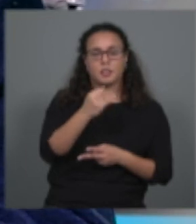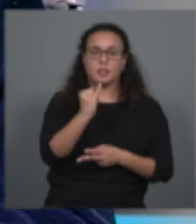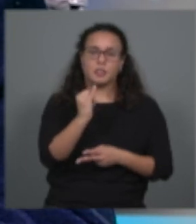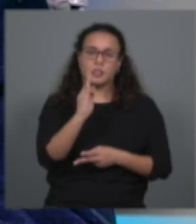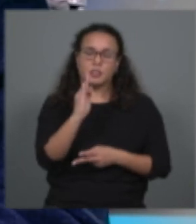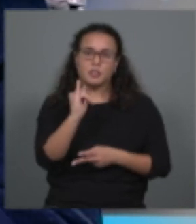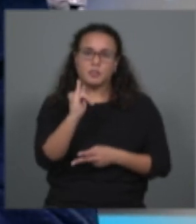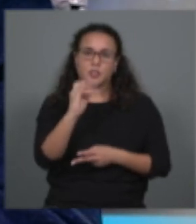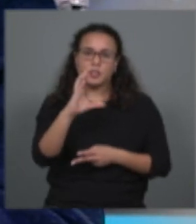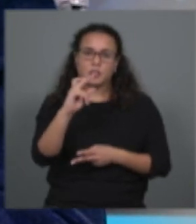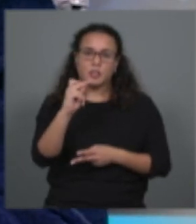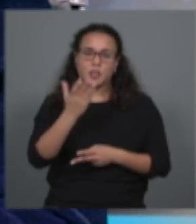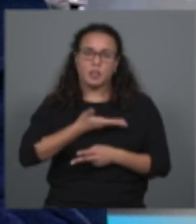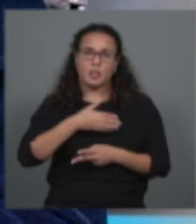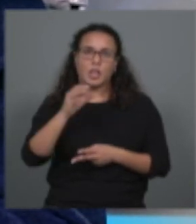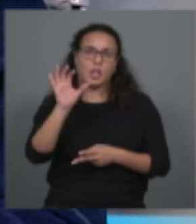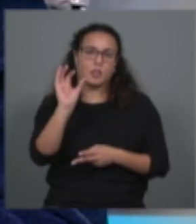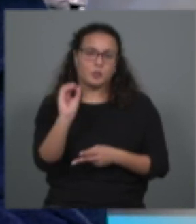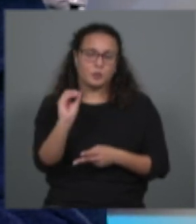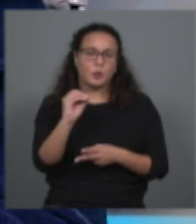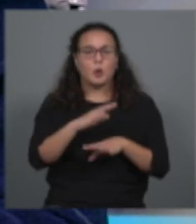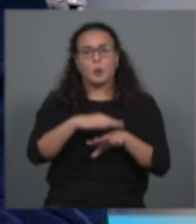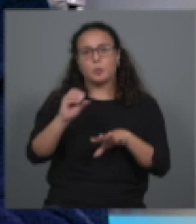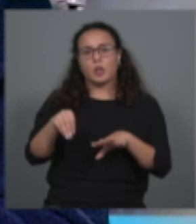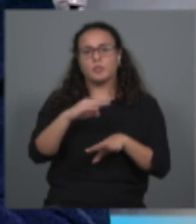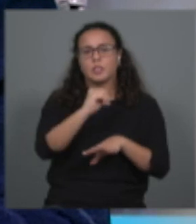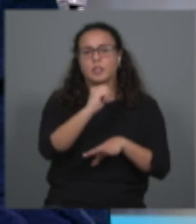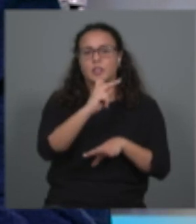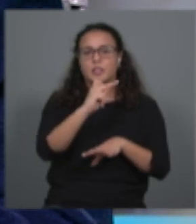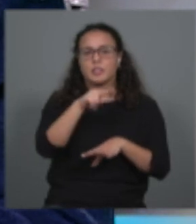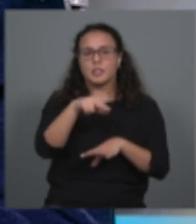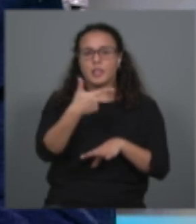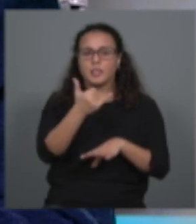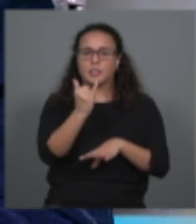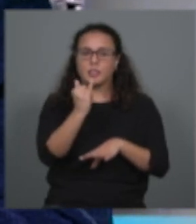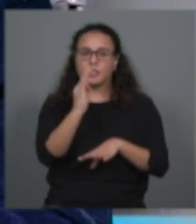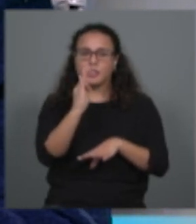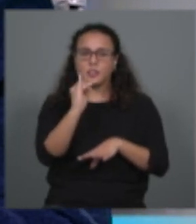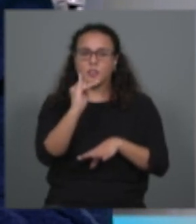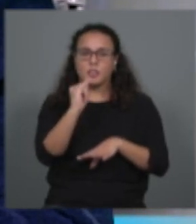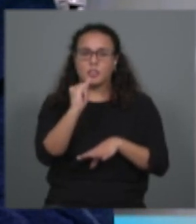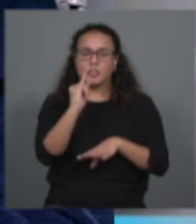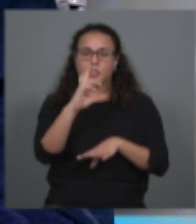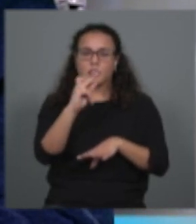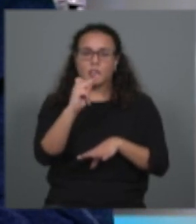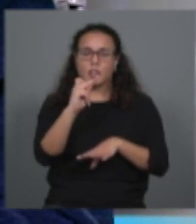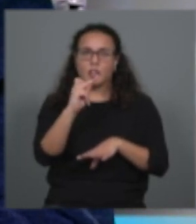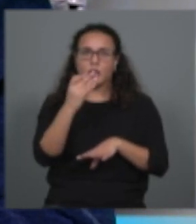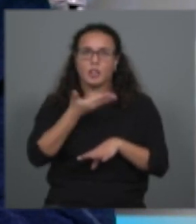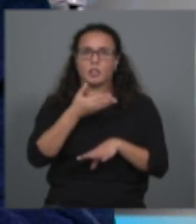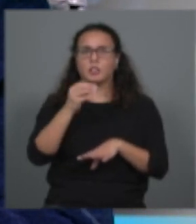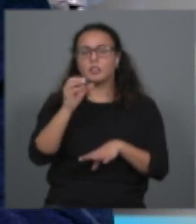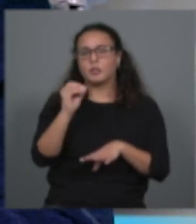mesmo assim, porque é tal a fama de santidade e já foi um processo tão longo e há tantos e tão